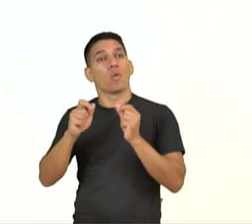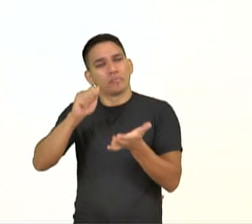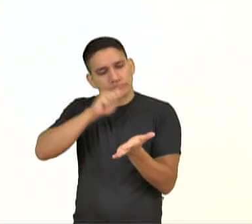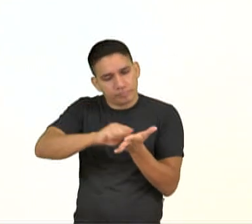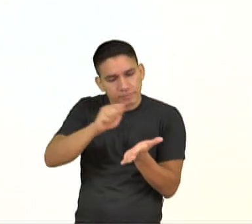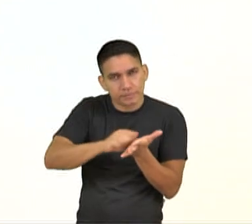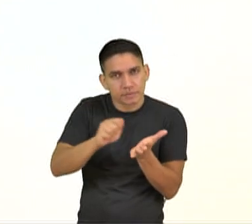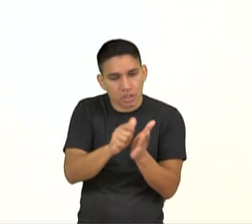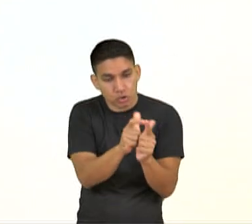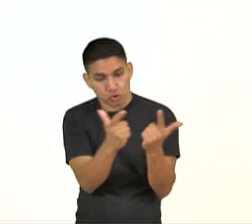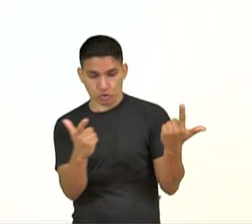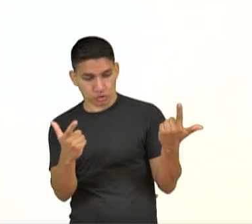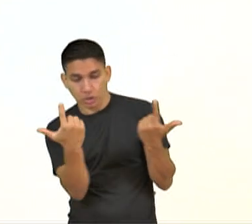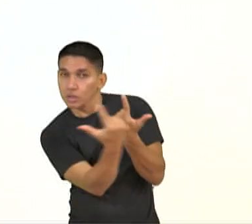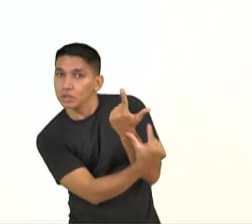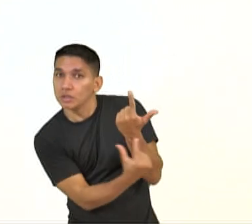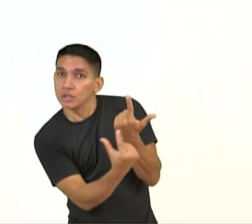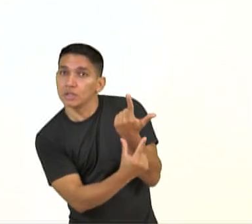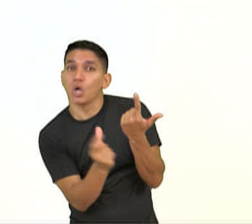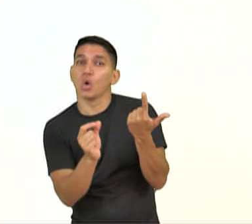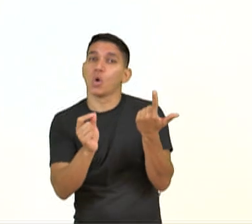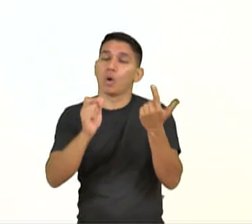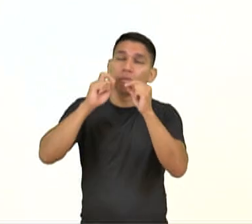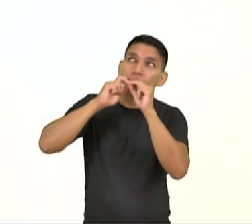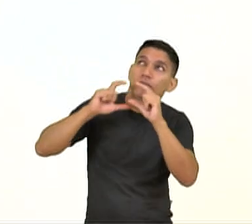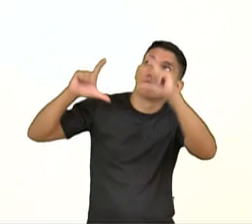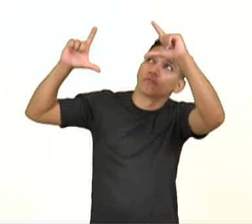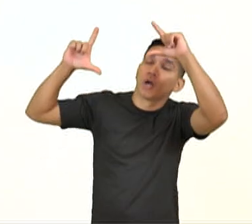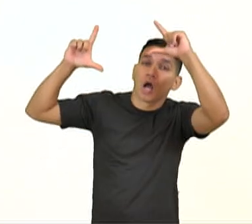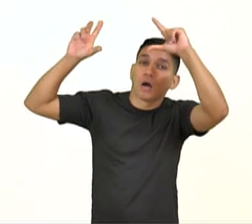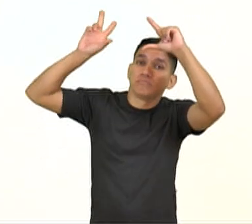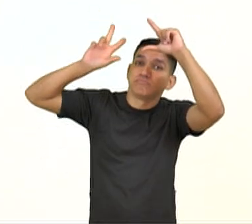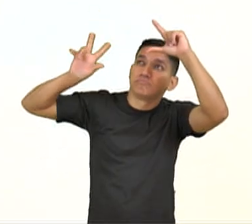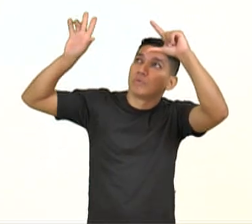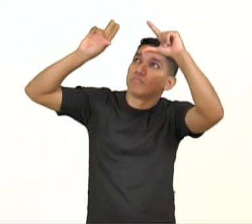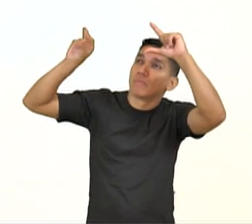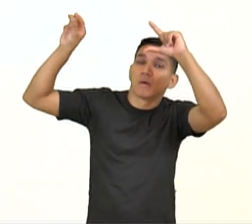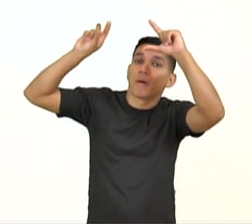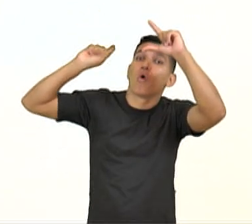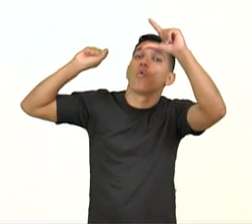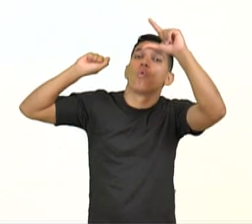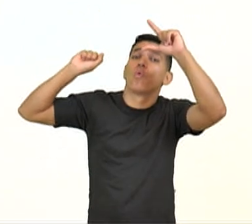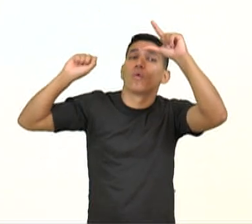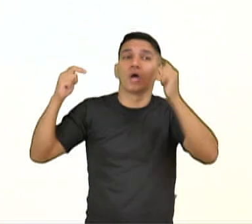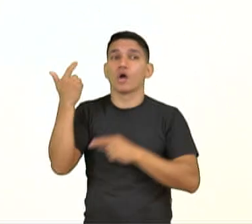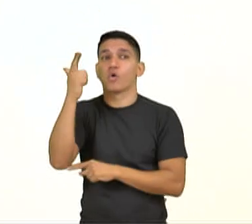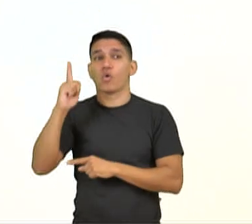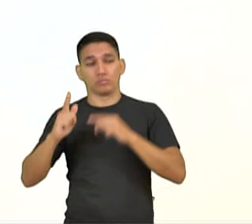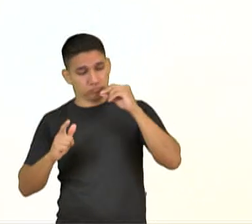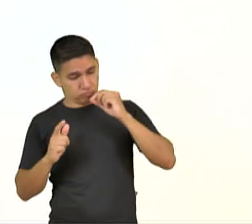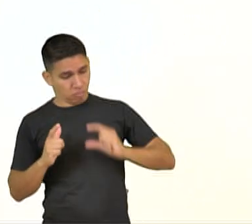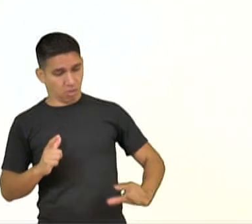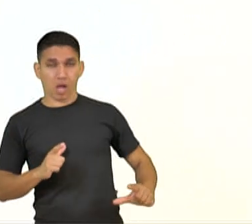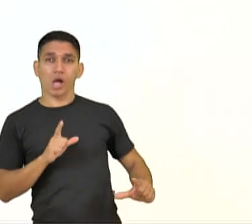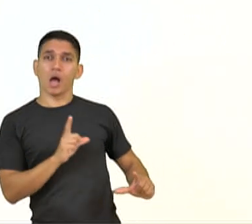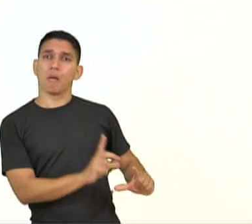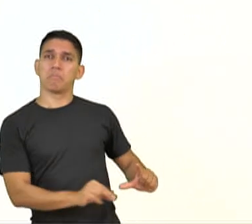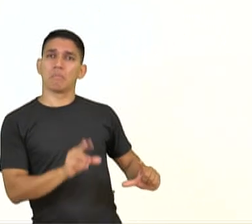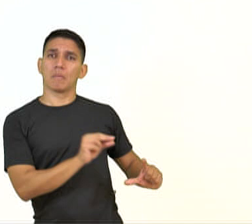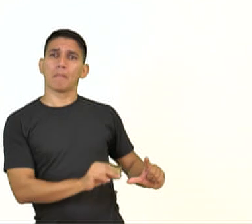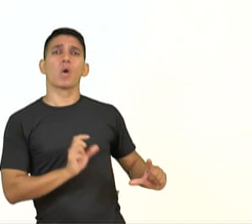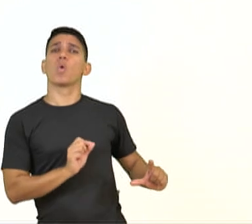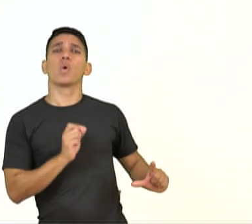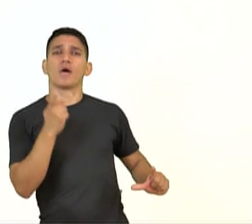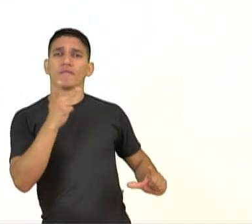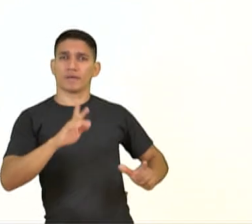jornal, o que está escrito no balão de fala, tanto em um balão de fala quanto em no outro balão de fala. Então, veja também